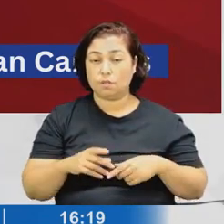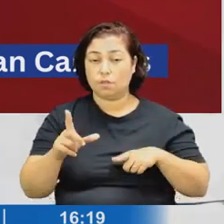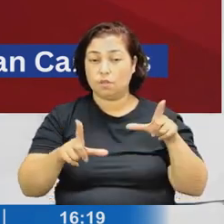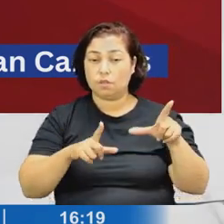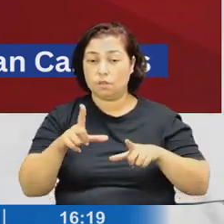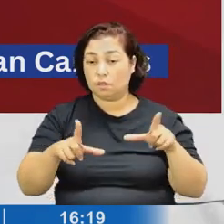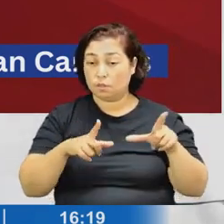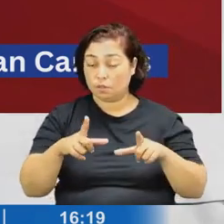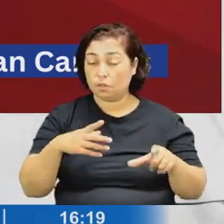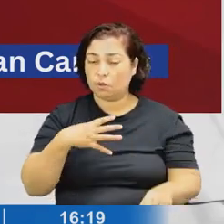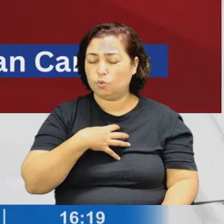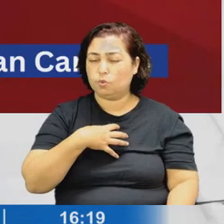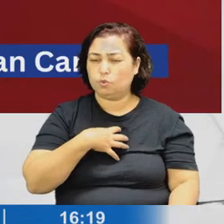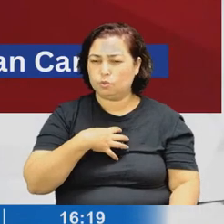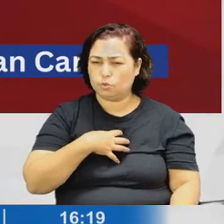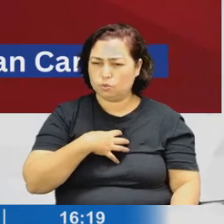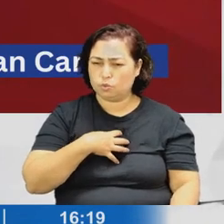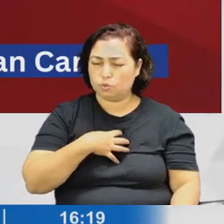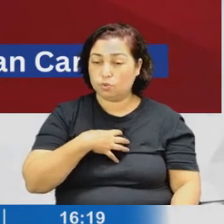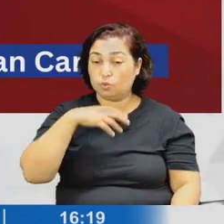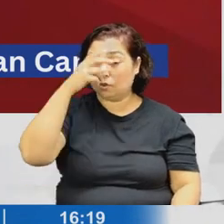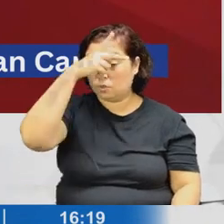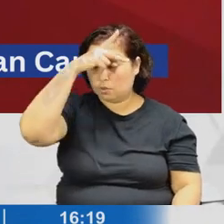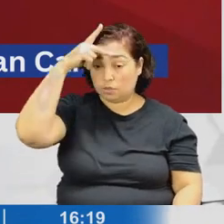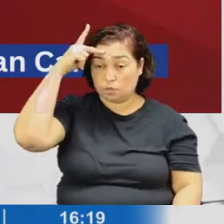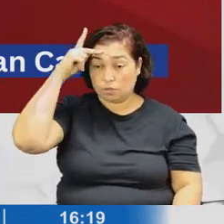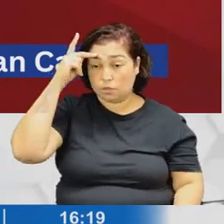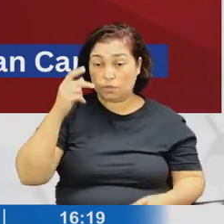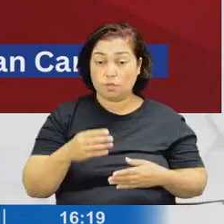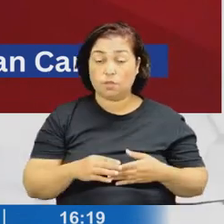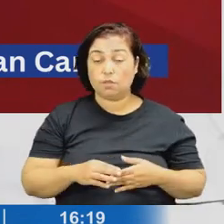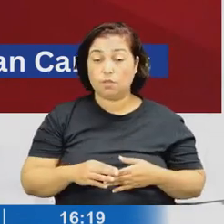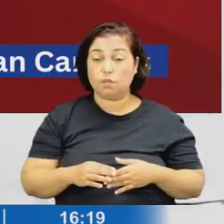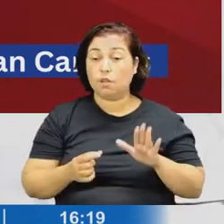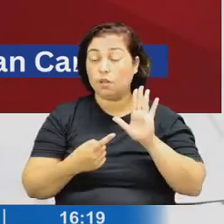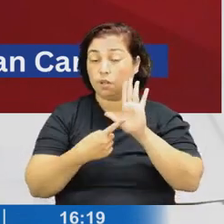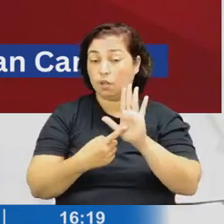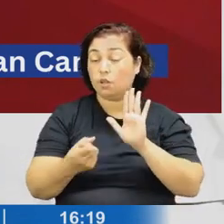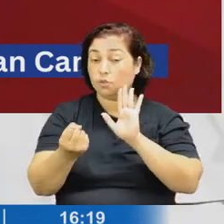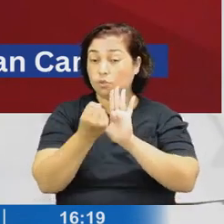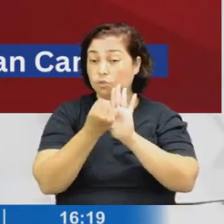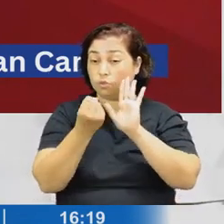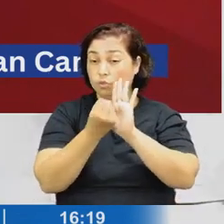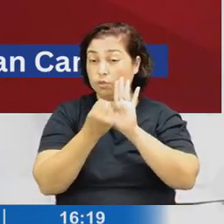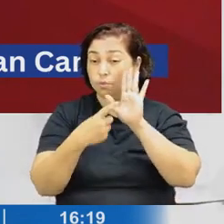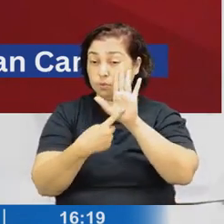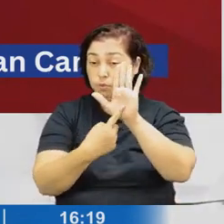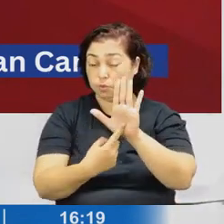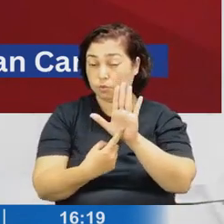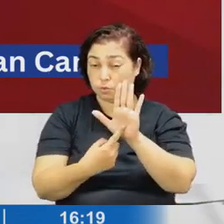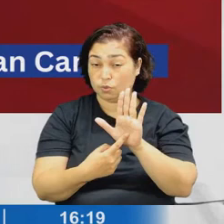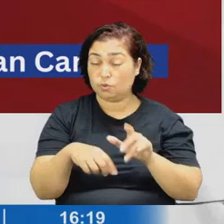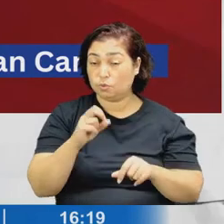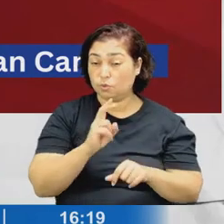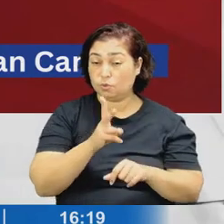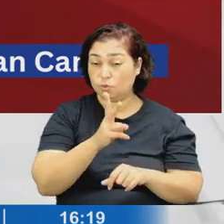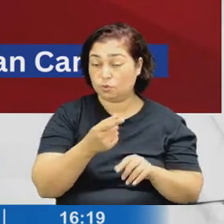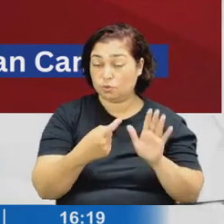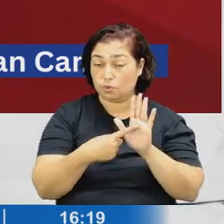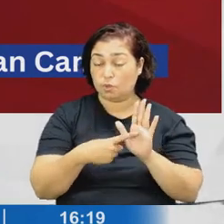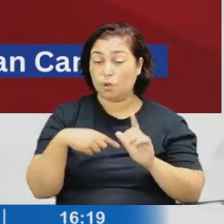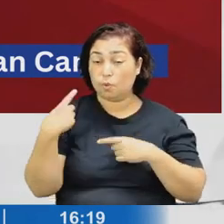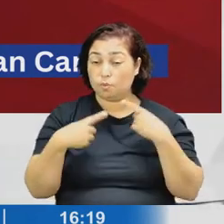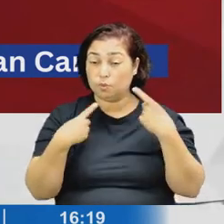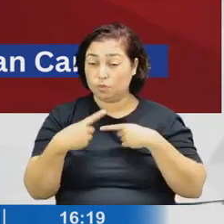com sentimento das pessoas e é uma oferta de símbolos né a condição da imagem você toda vez que você bota um